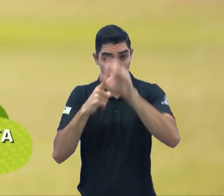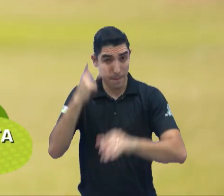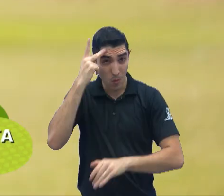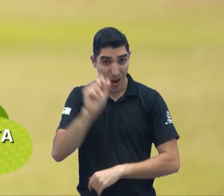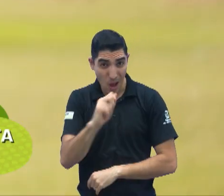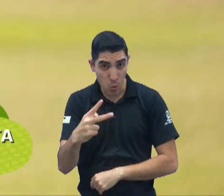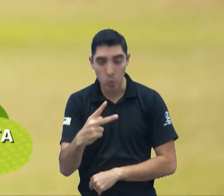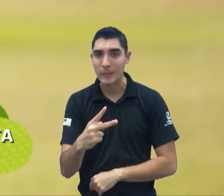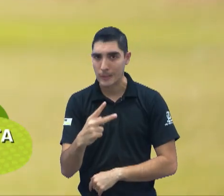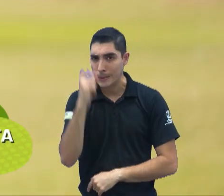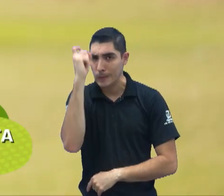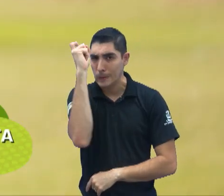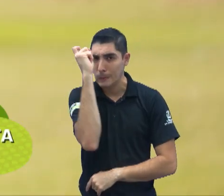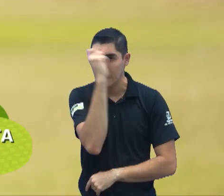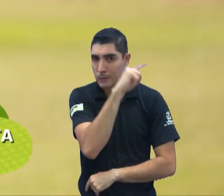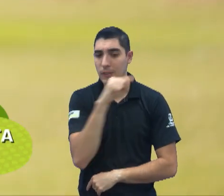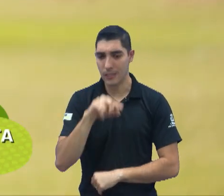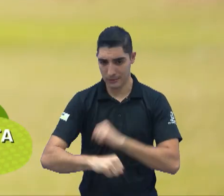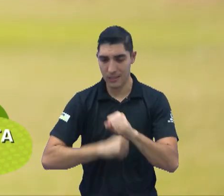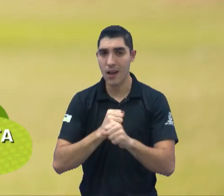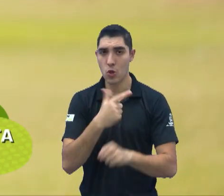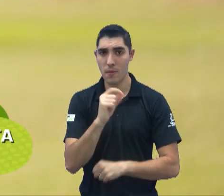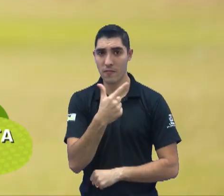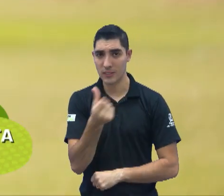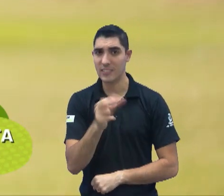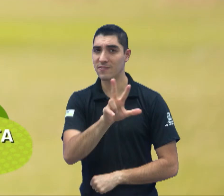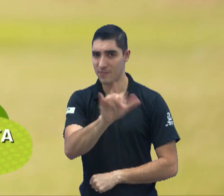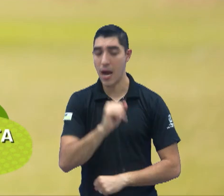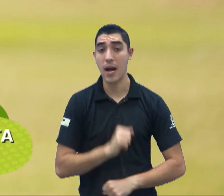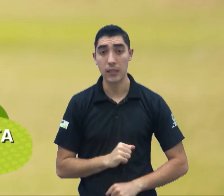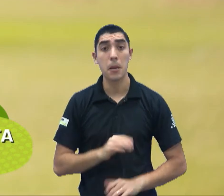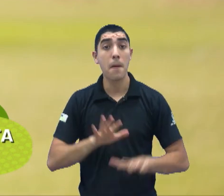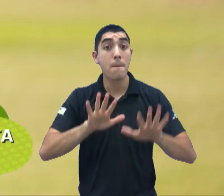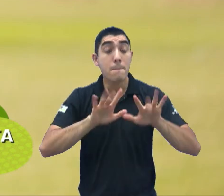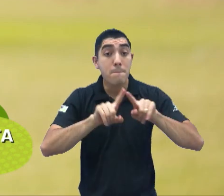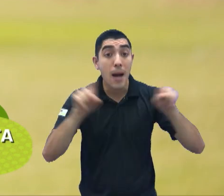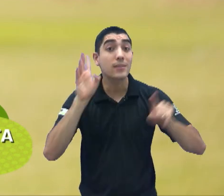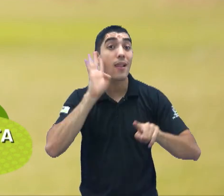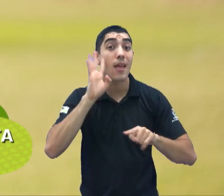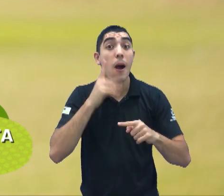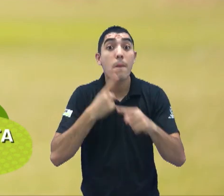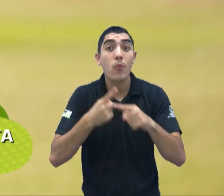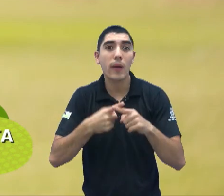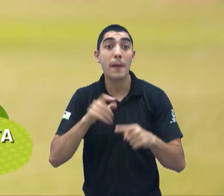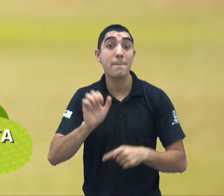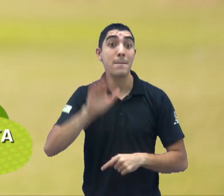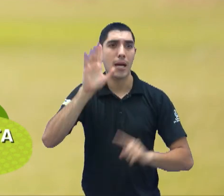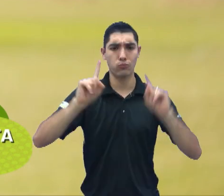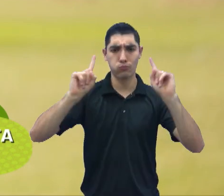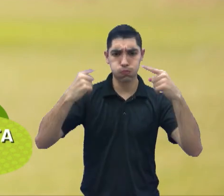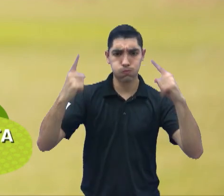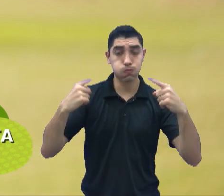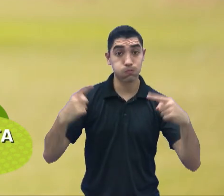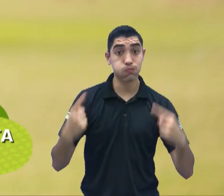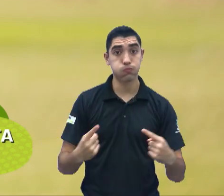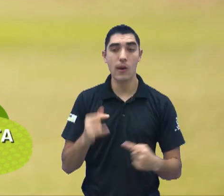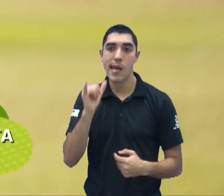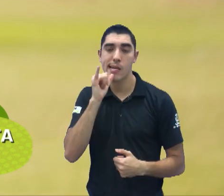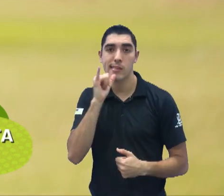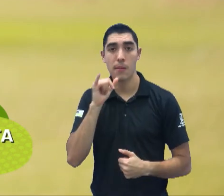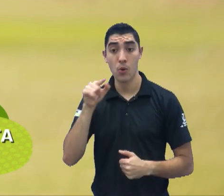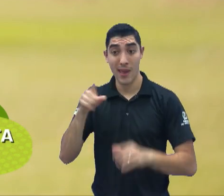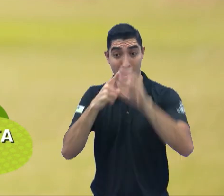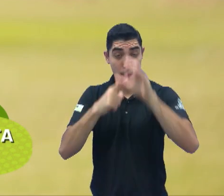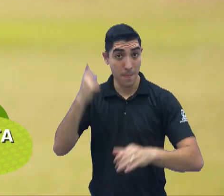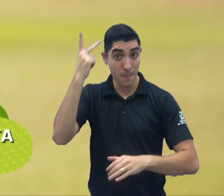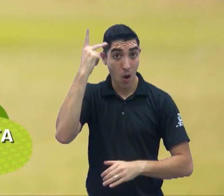compensação vai ser muito interessante porque se ver os times que vão disputar vai ser incrível, né? É um Paulistão aí, você pode falar que é um Paulistão sem as equipes